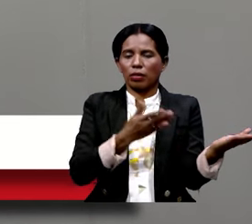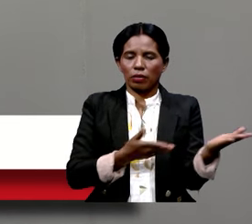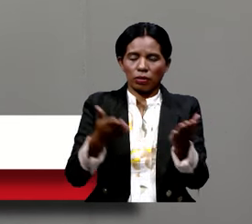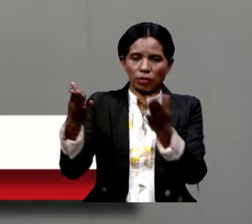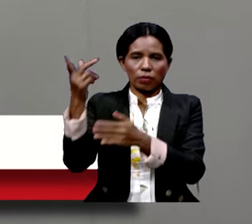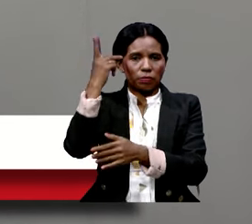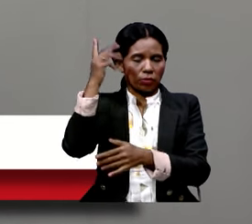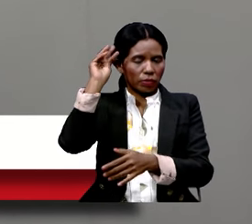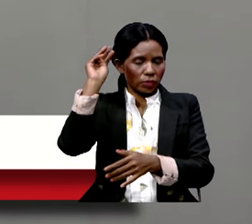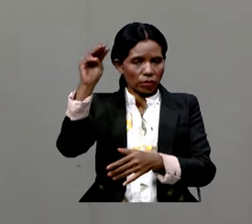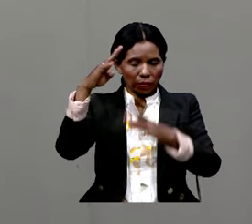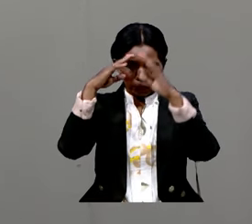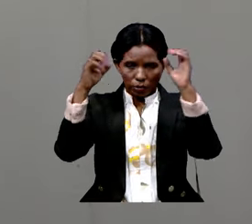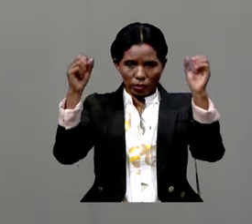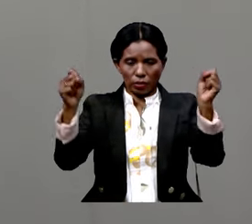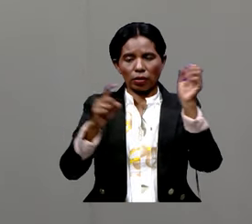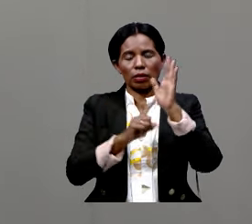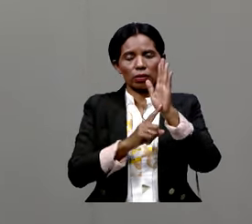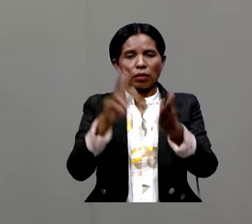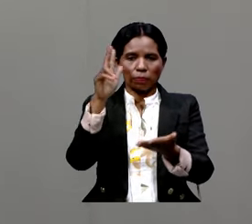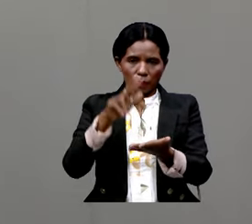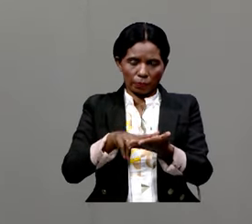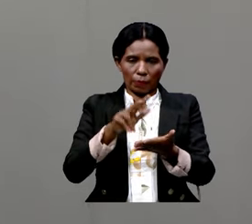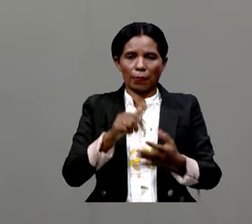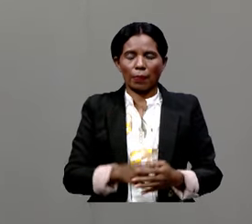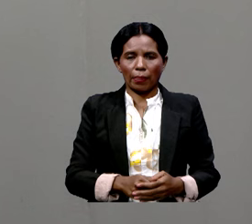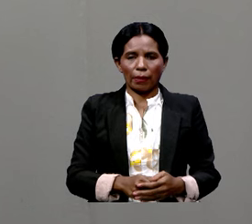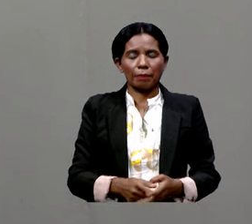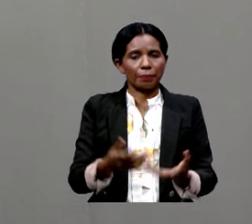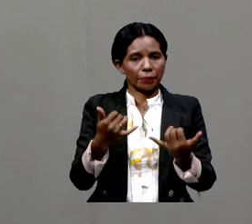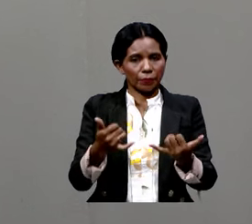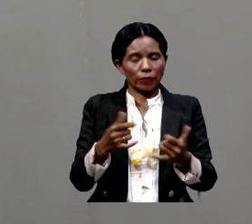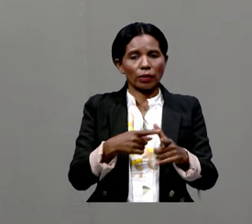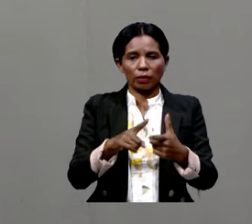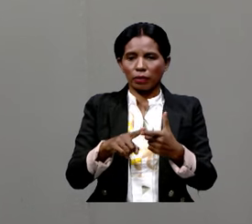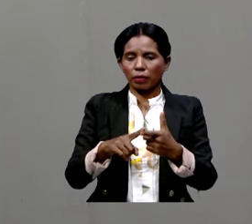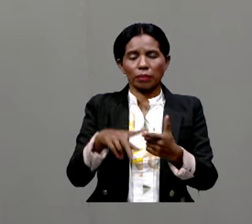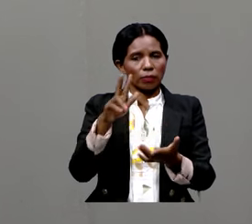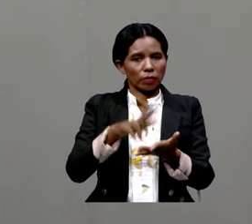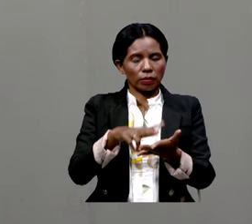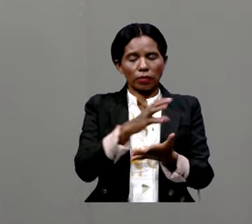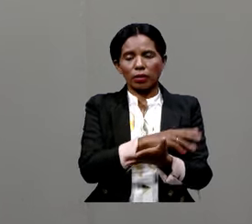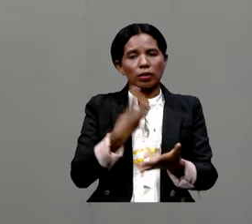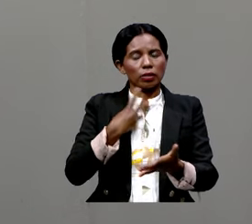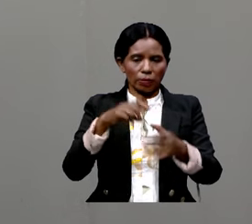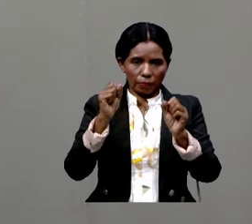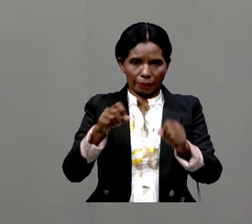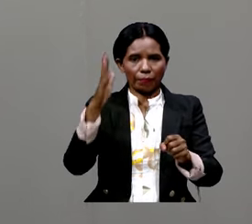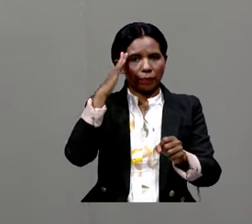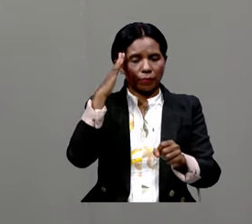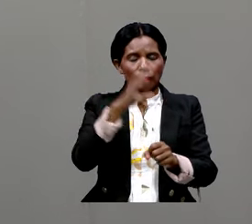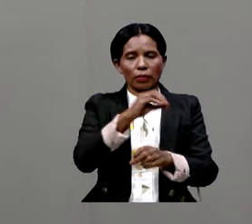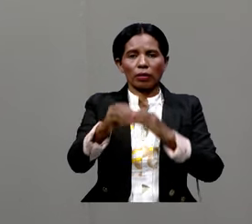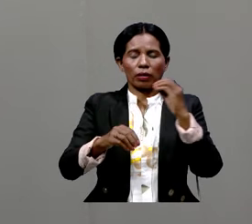excelência Presidente da República a promulga. Portanto, depois de promulga, mas que foi na tene,